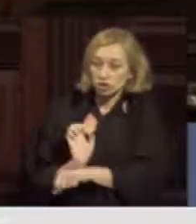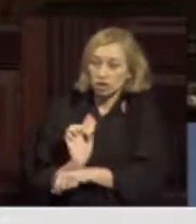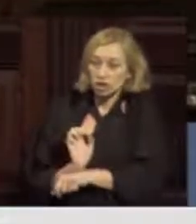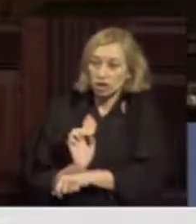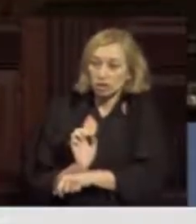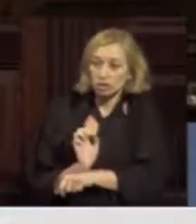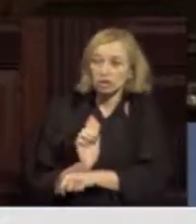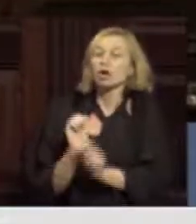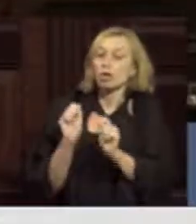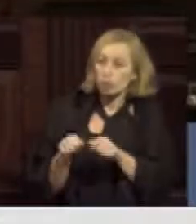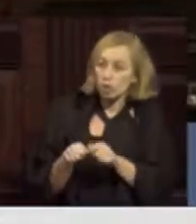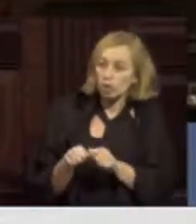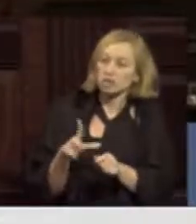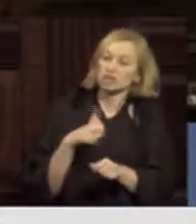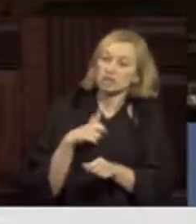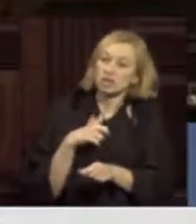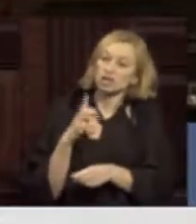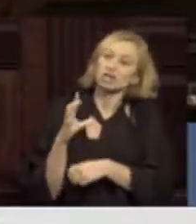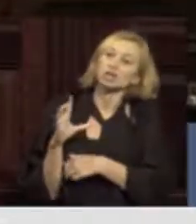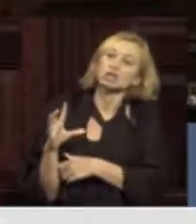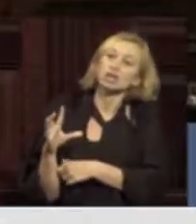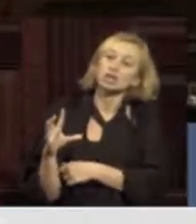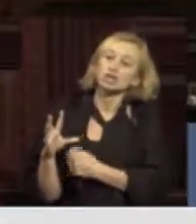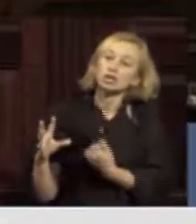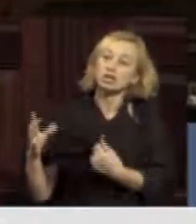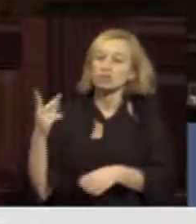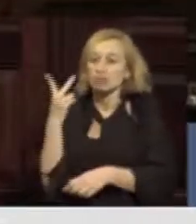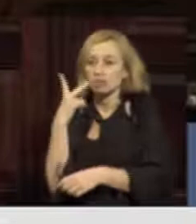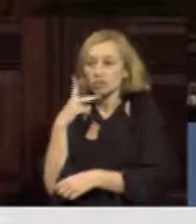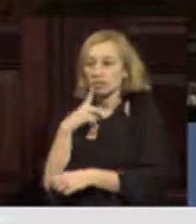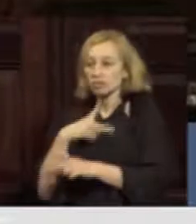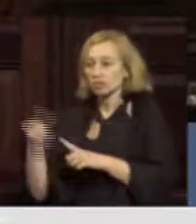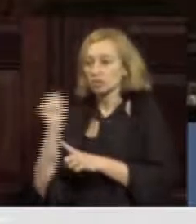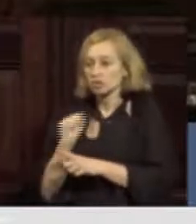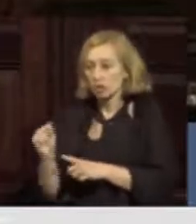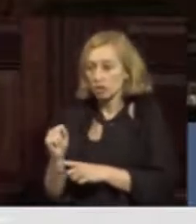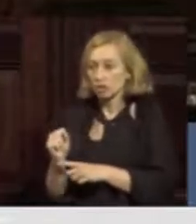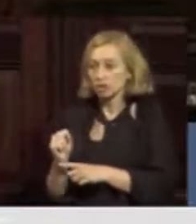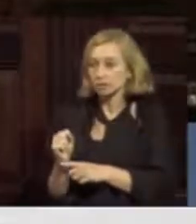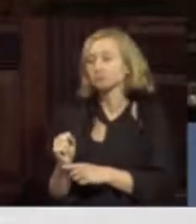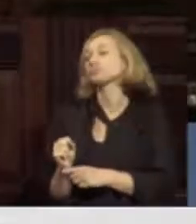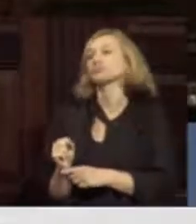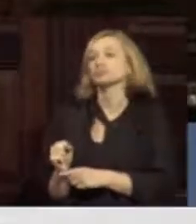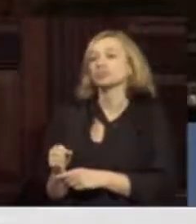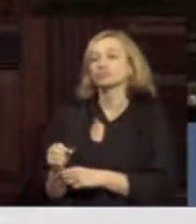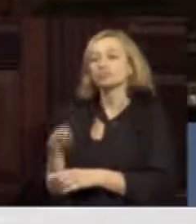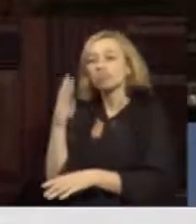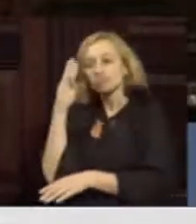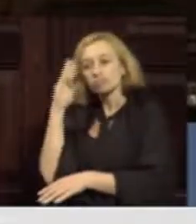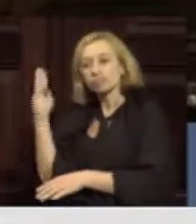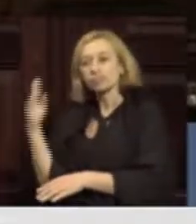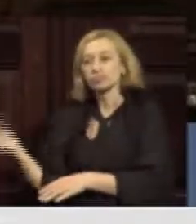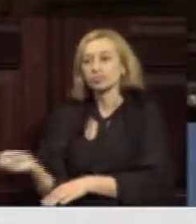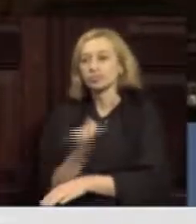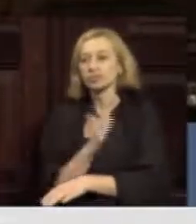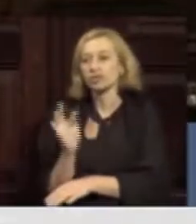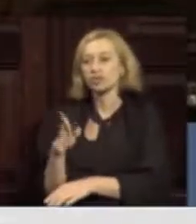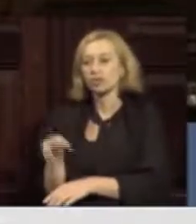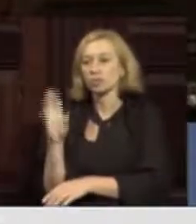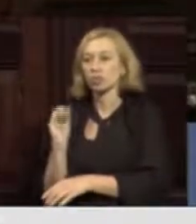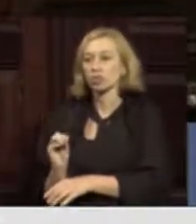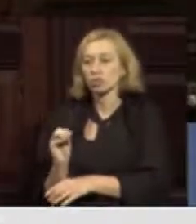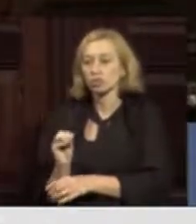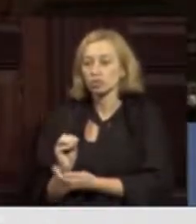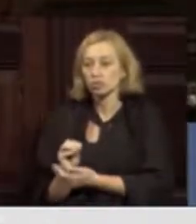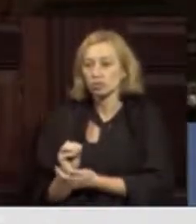fato, possa ter jeito. Porque é fundamental que haja incentivo fiscal, para além, inclusive, de Nova Friburgo, que possa se dar